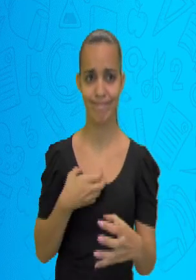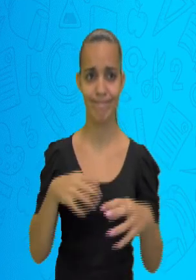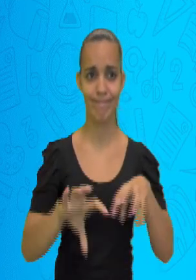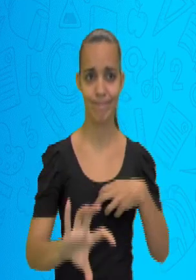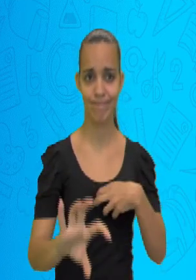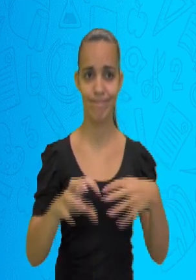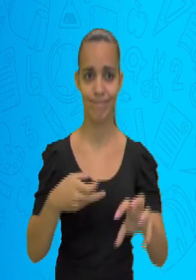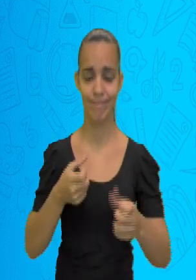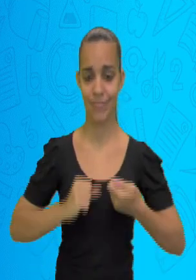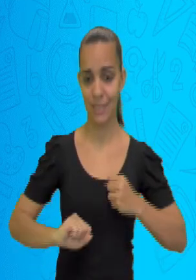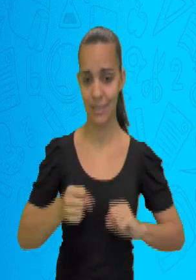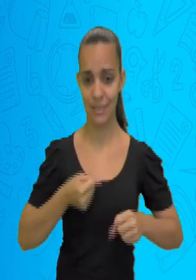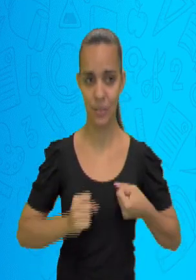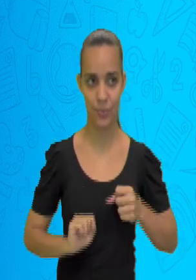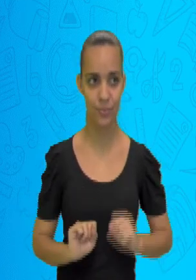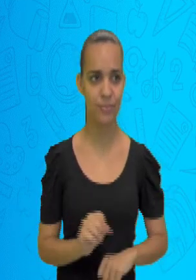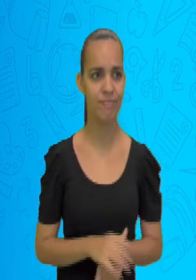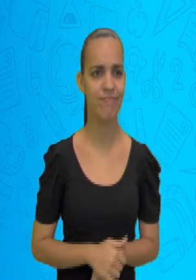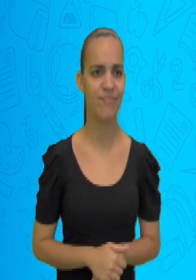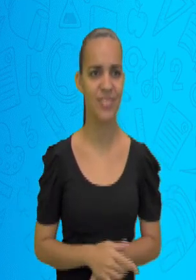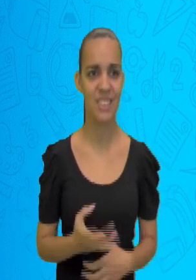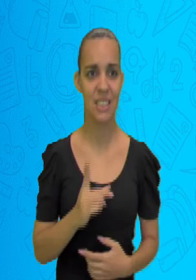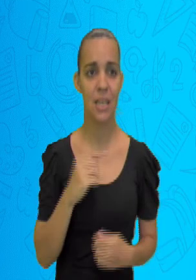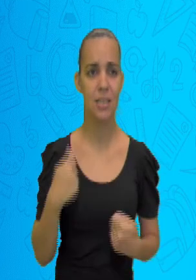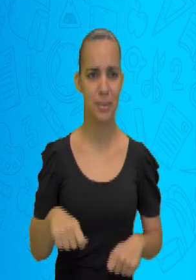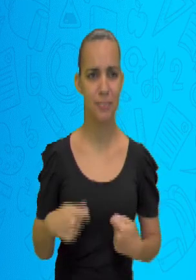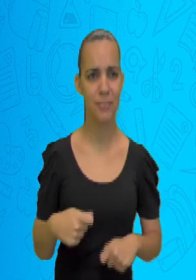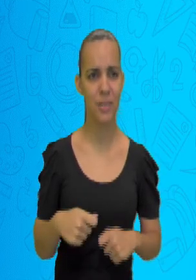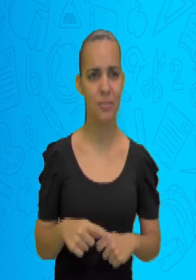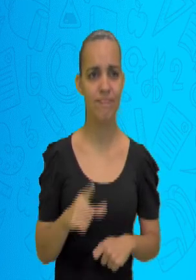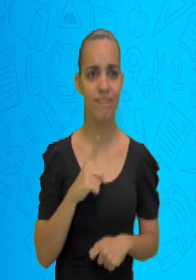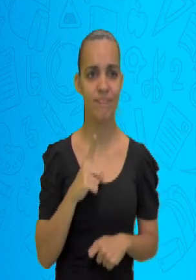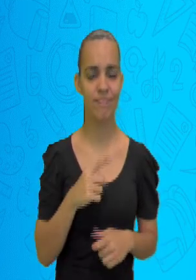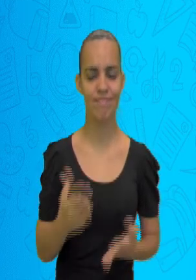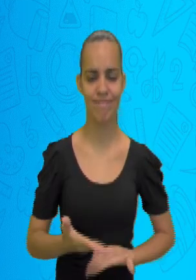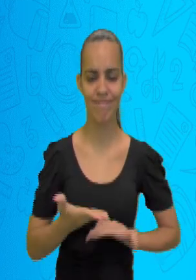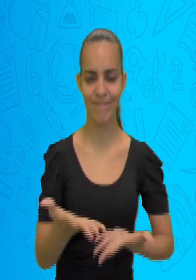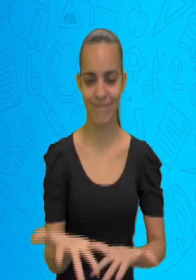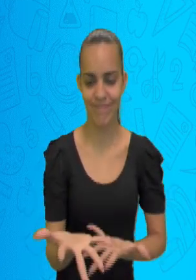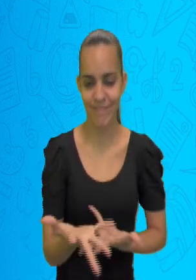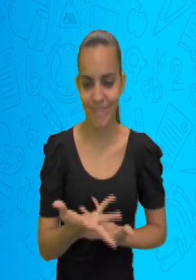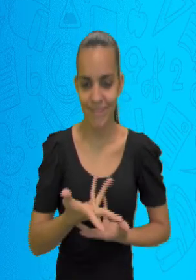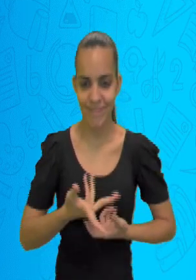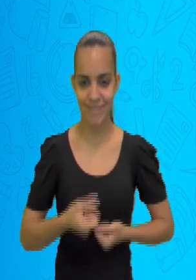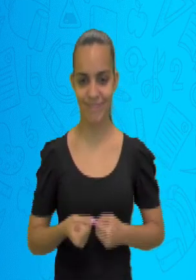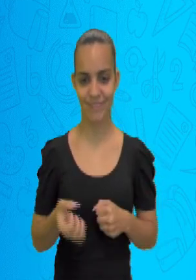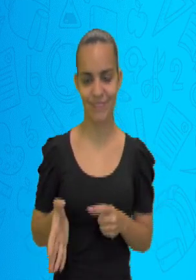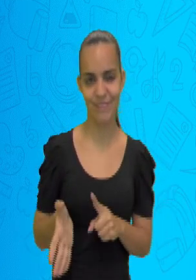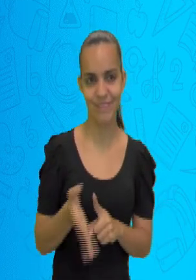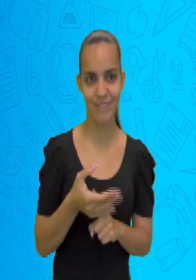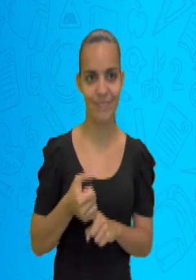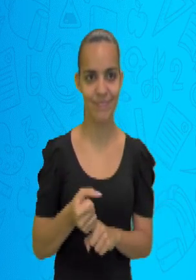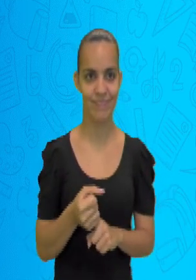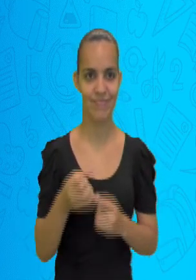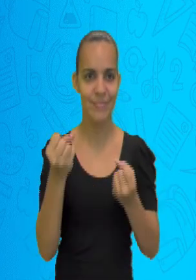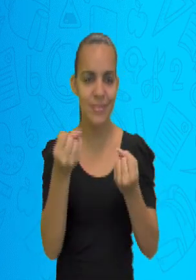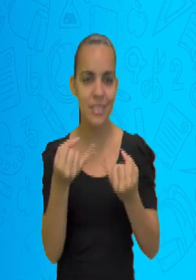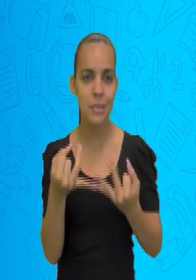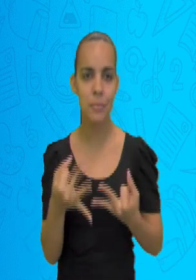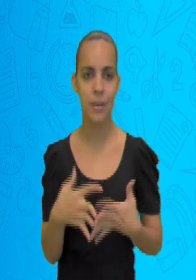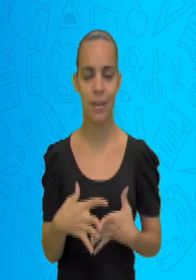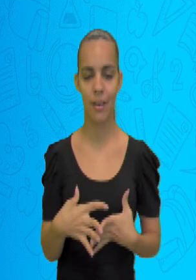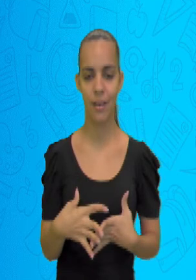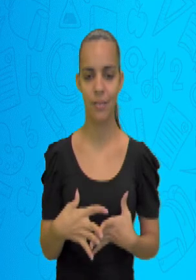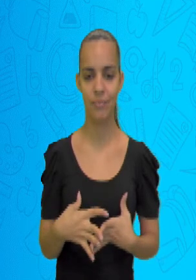ansiedade. É preciso dar todo o acolhimento, explicar de forma leve